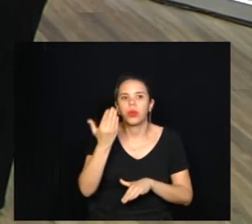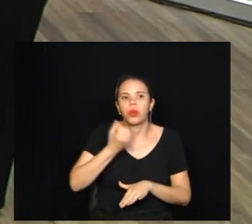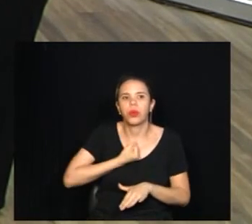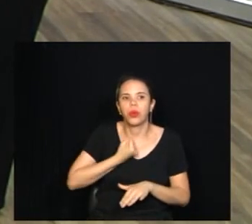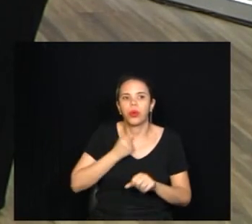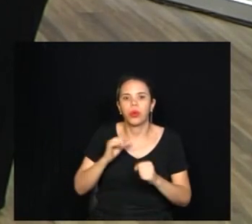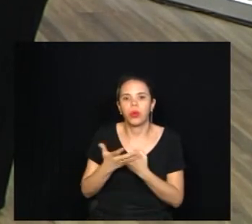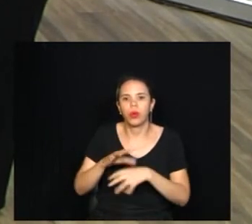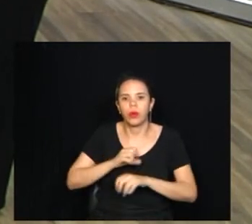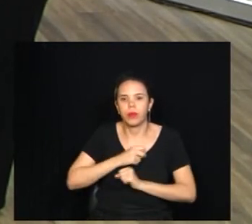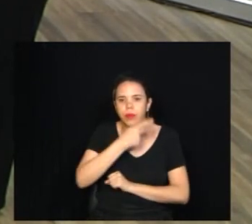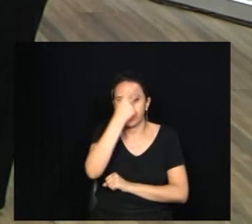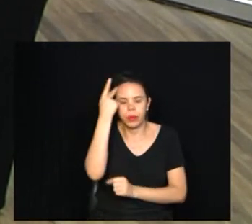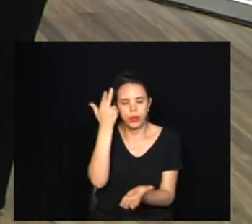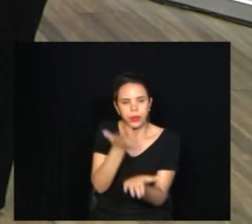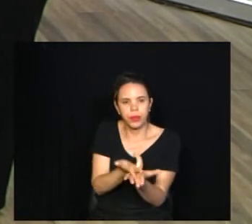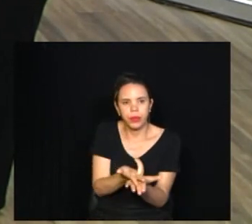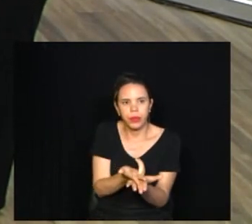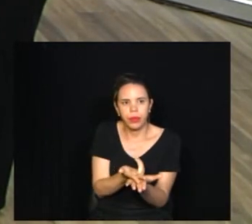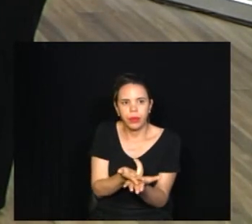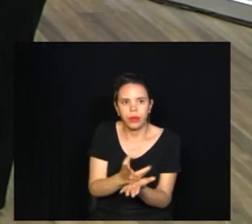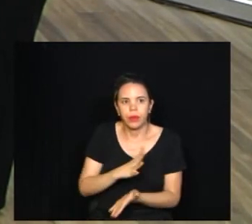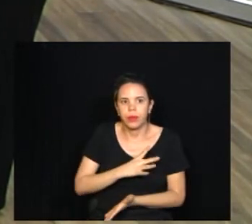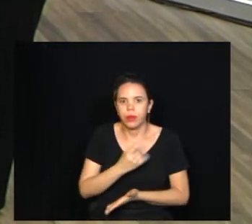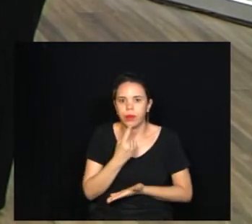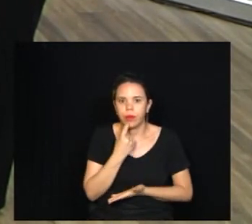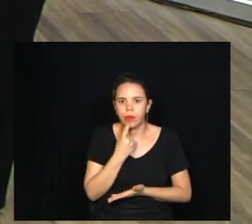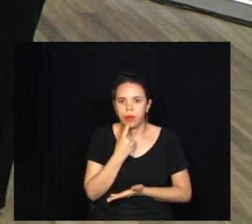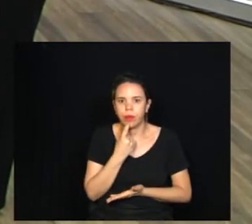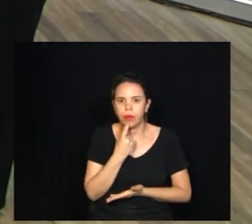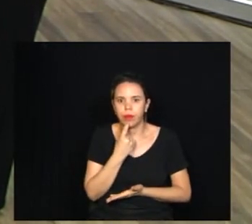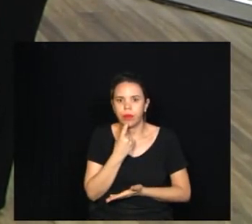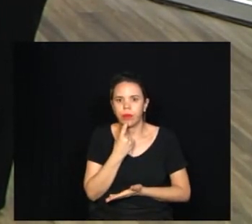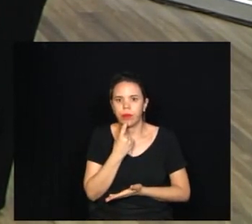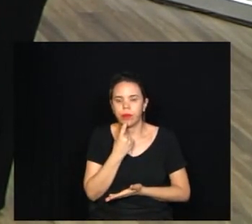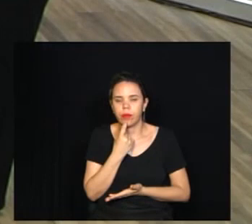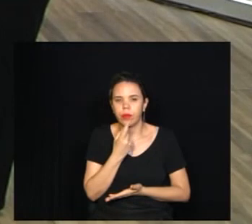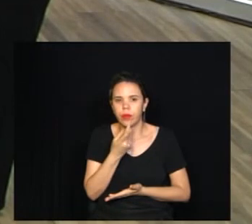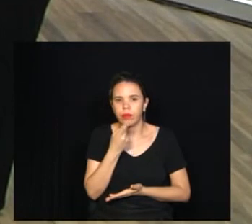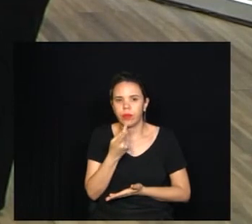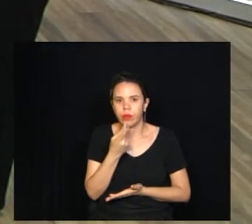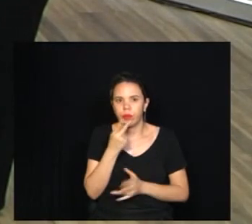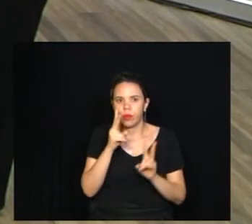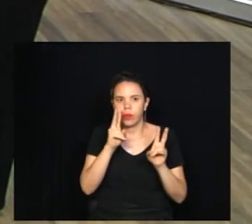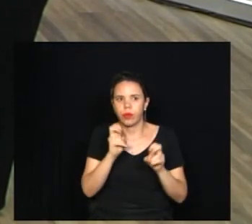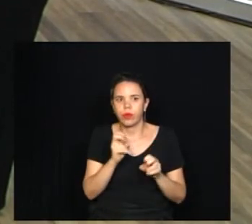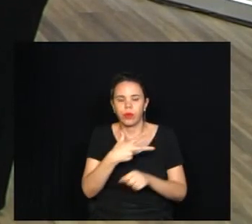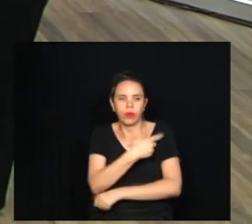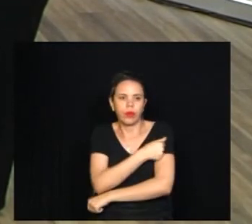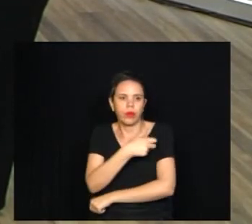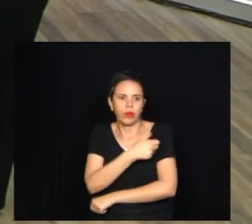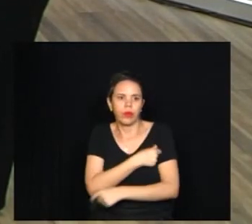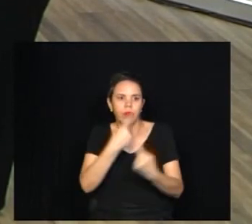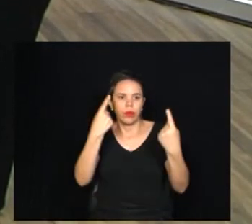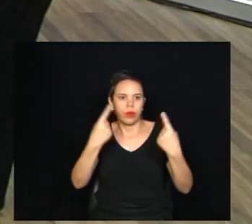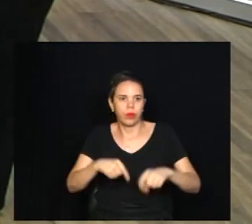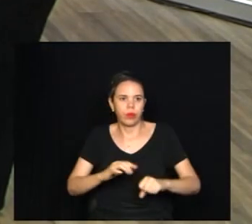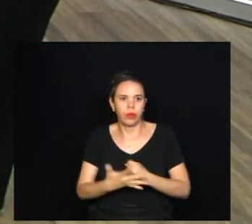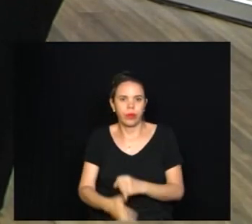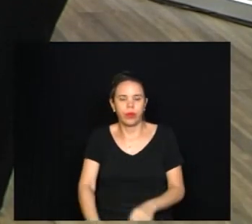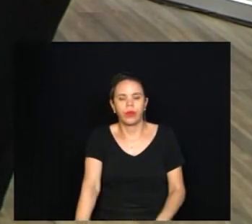de casos e de pessoas internadas aqui na cidade de Campinas. Vamos falar agora sobre vacinação contra a